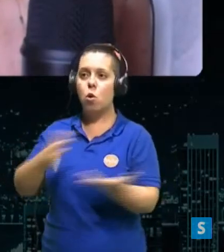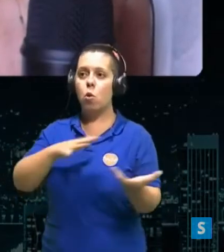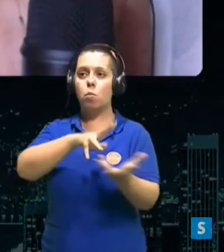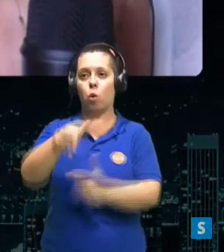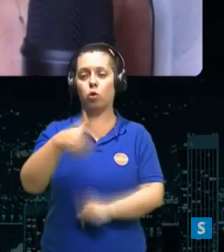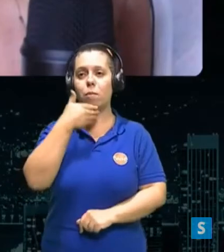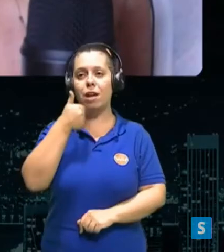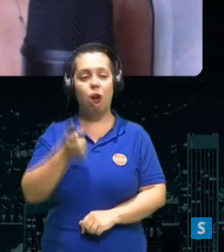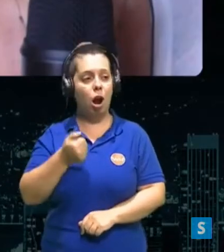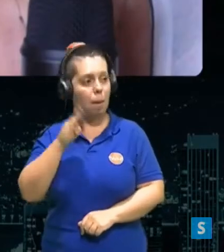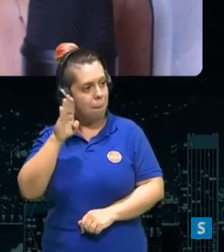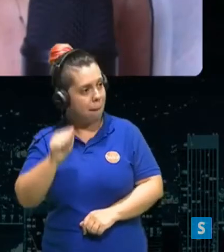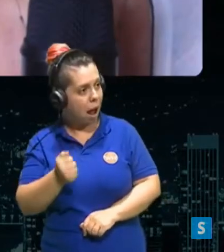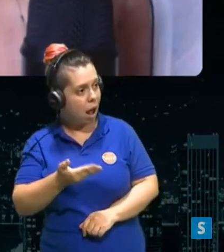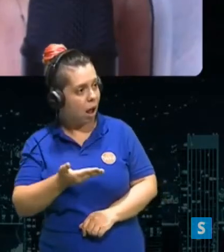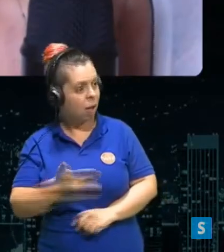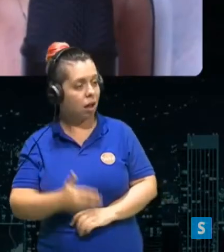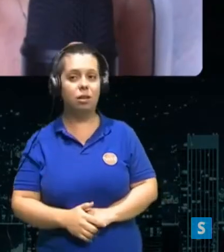BA